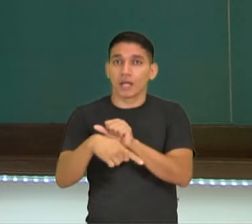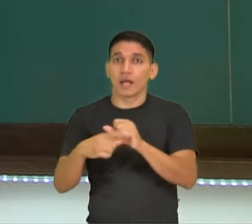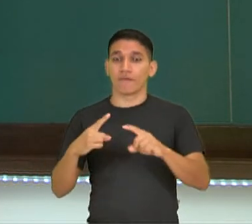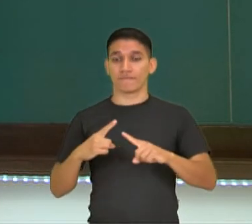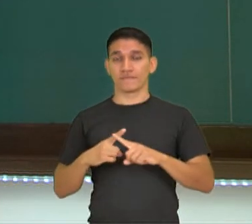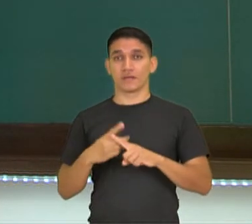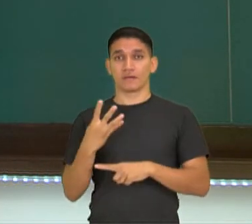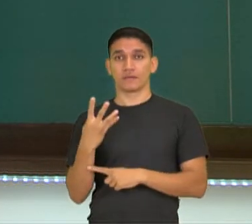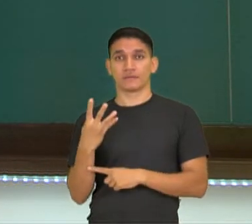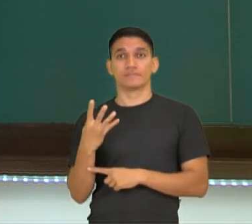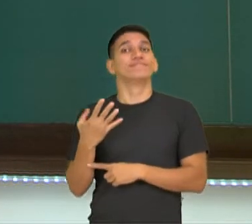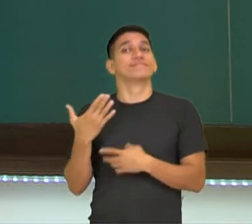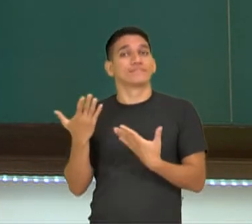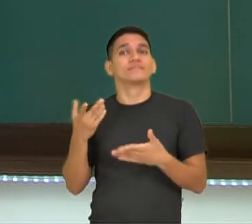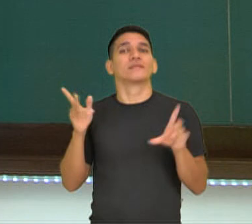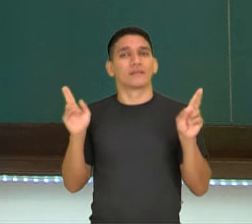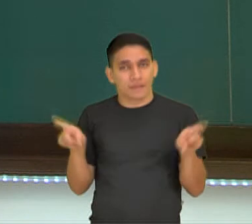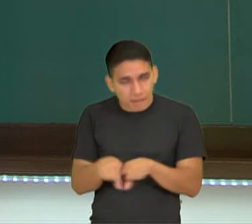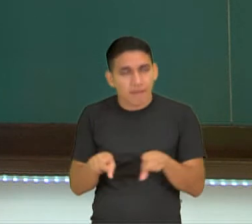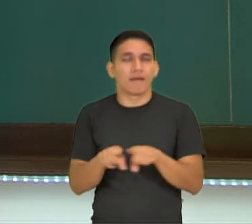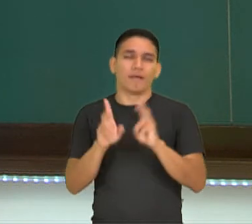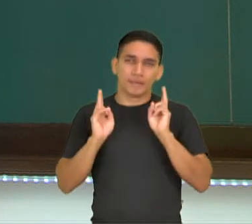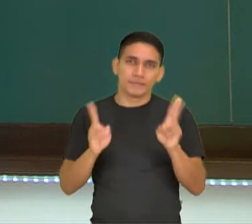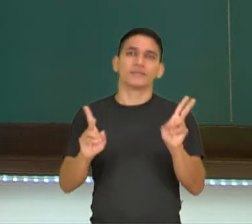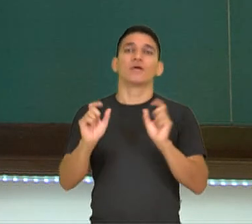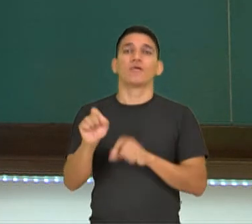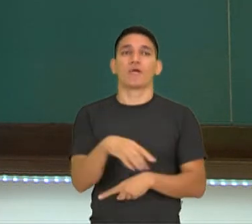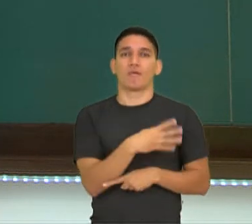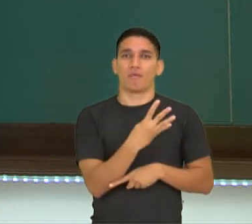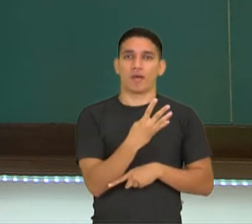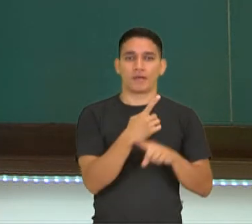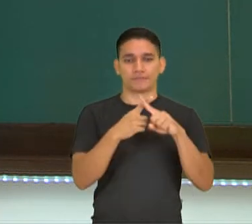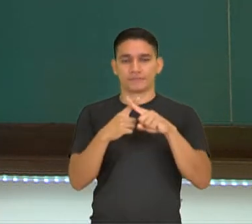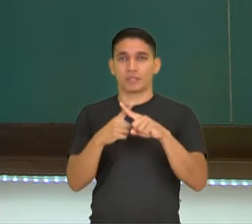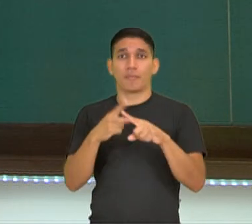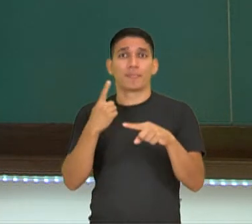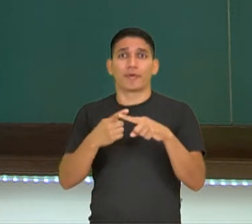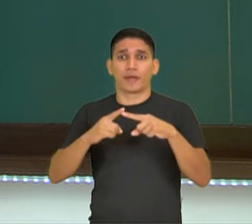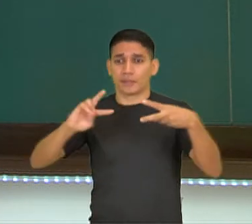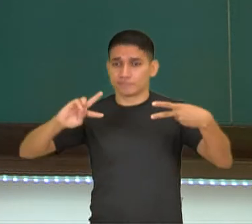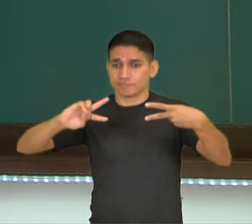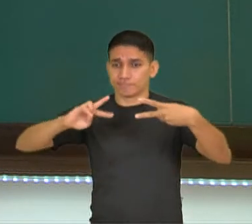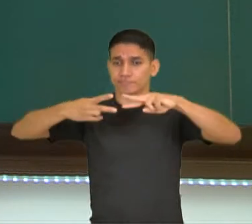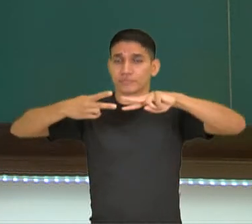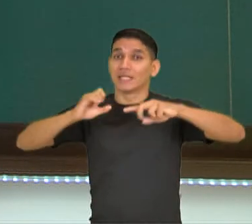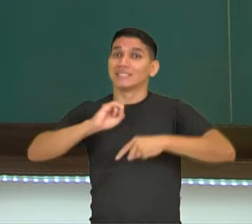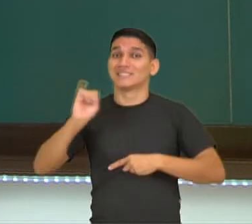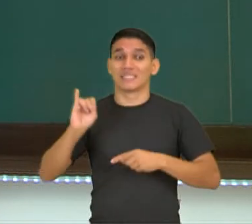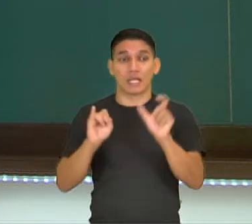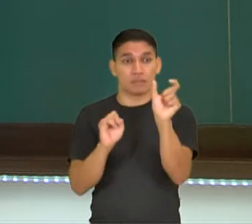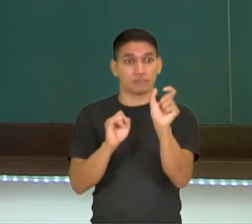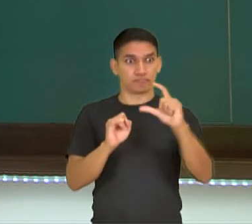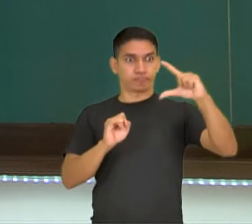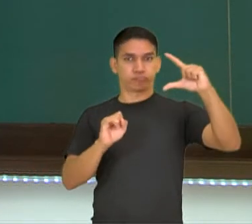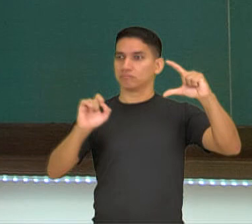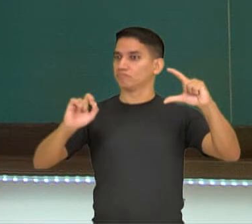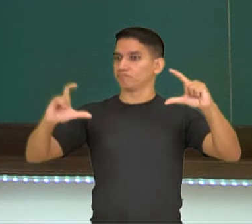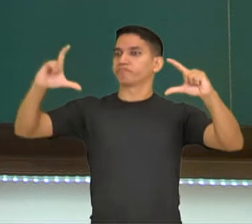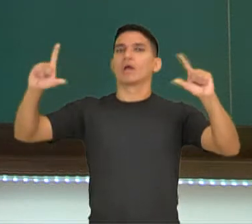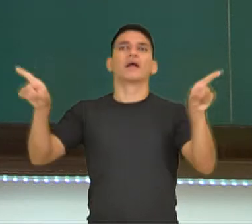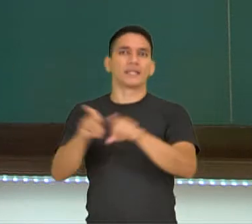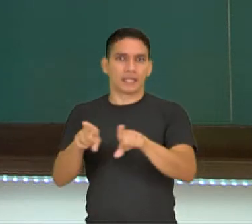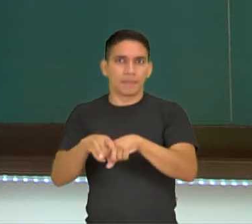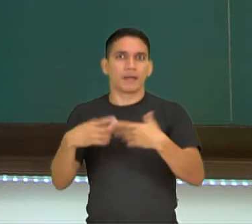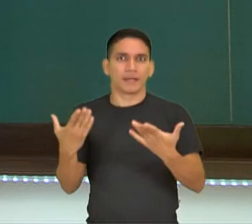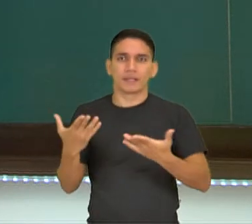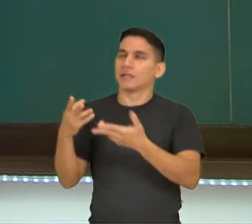4. Então, aqui eu também vou multiplicar por 4, porque é uma relação direta. Quanto mais um aumenta, o outro também, ok? Então,